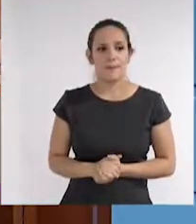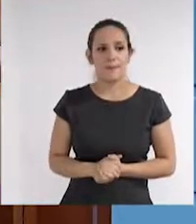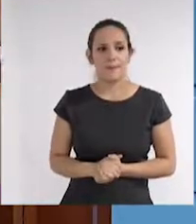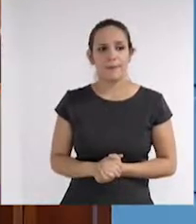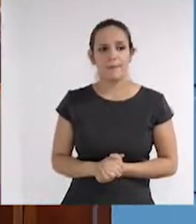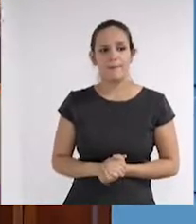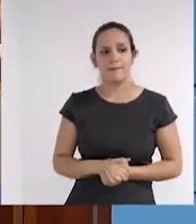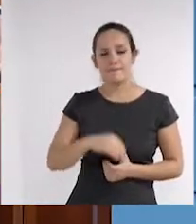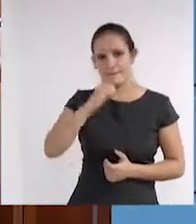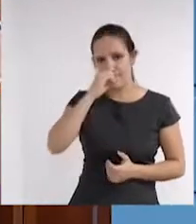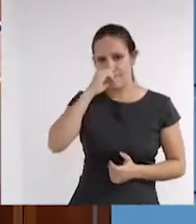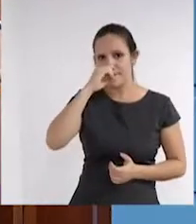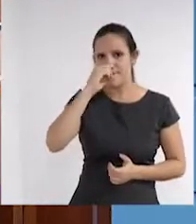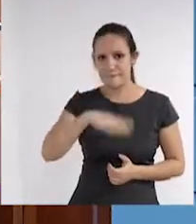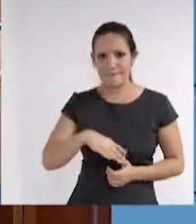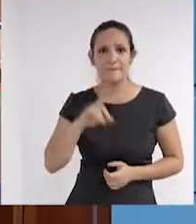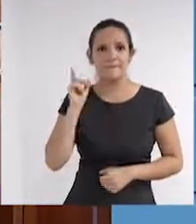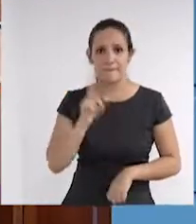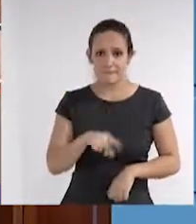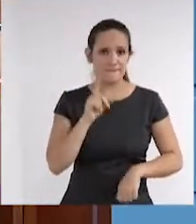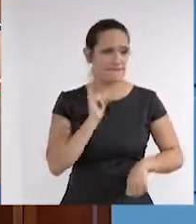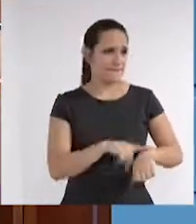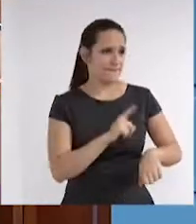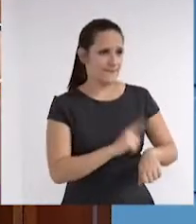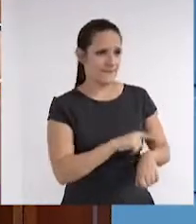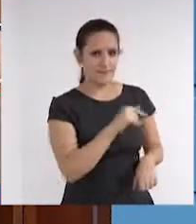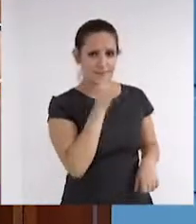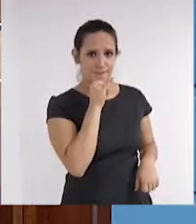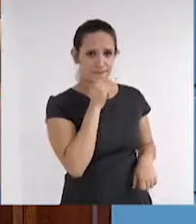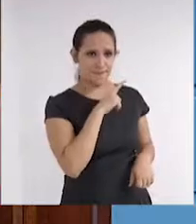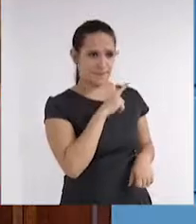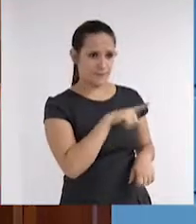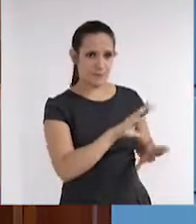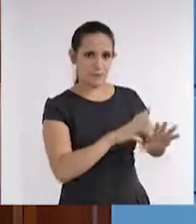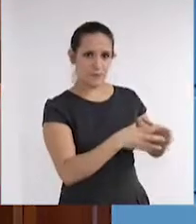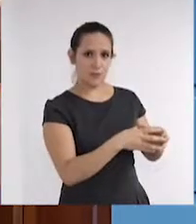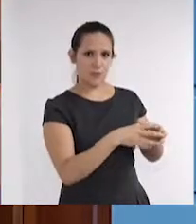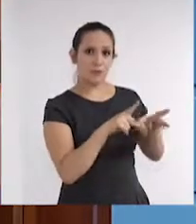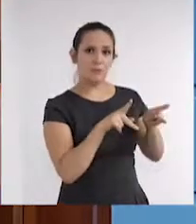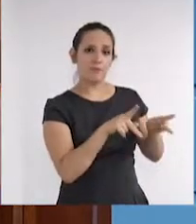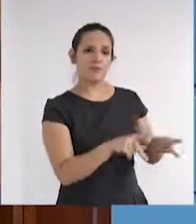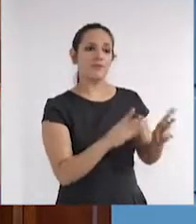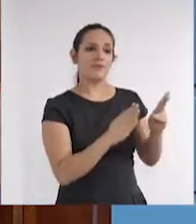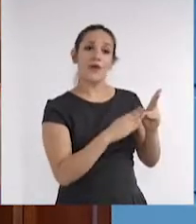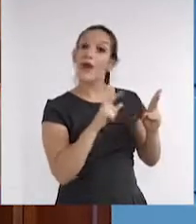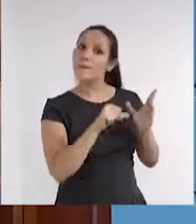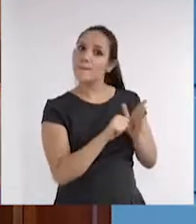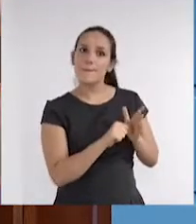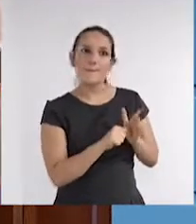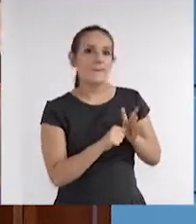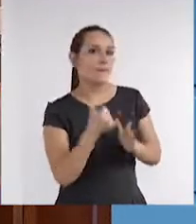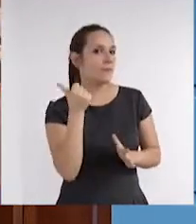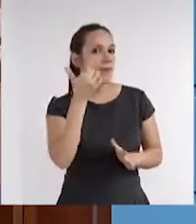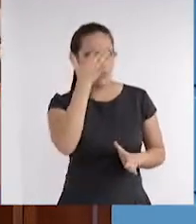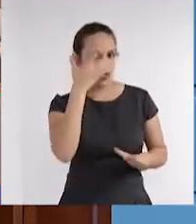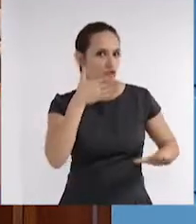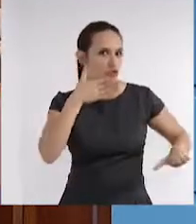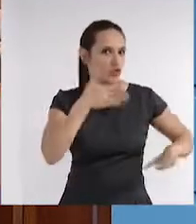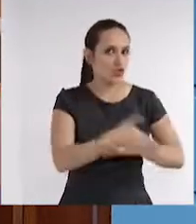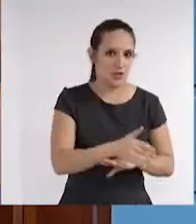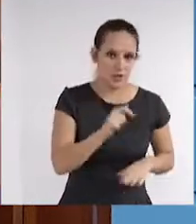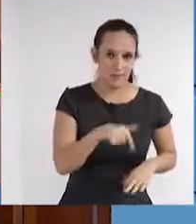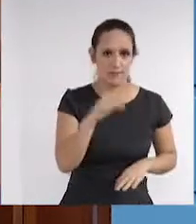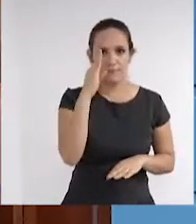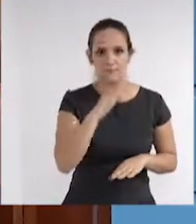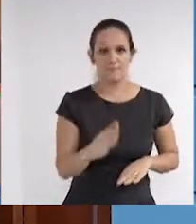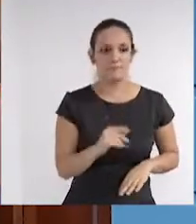quando nossos irmãos indígenas, que são os primeiros nativos aqui dessa terra,